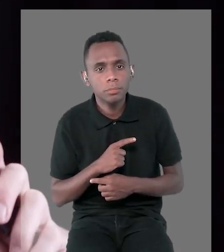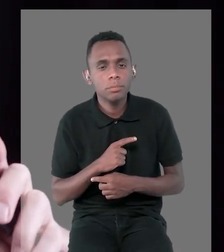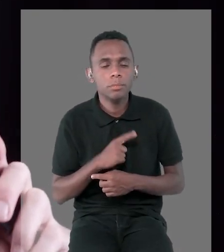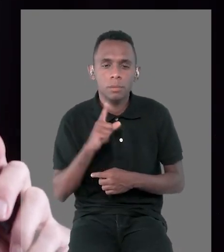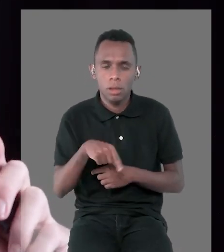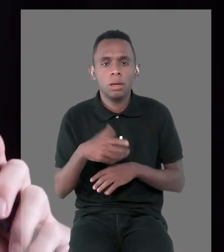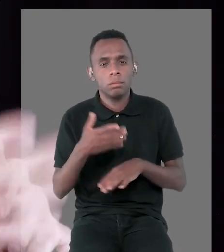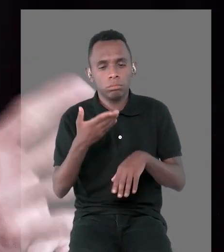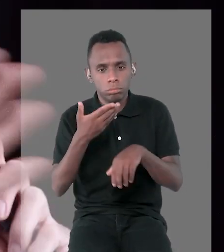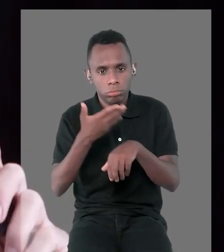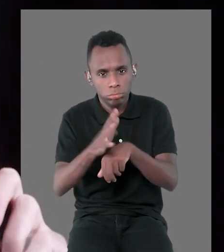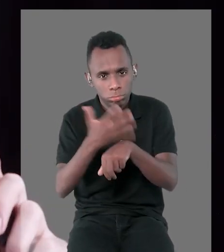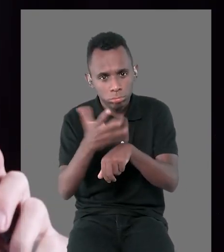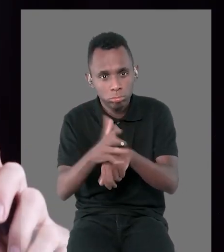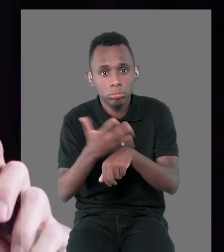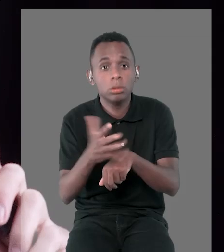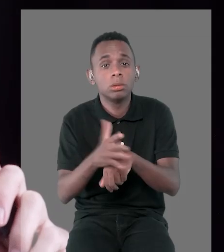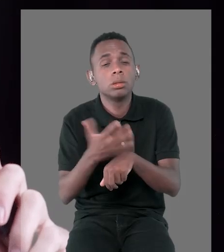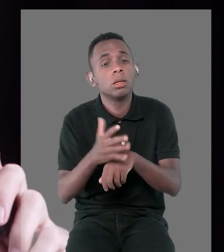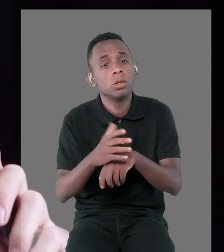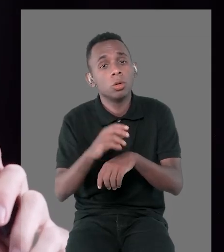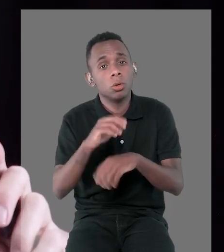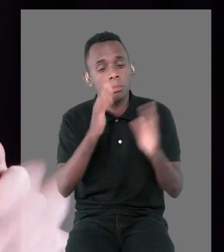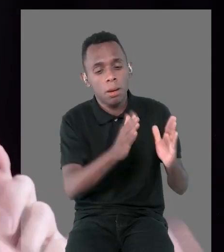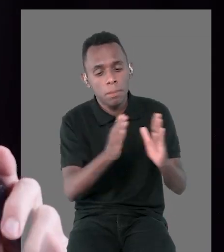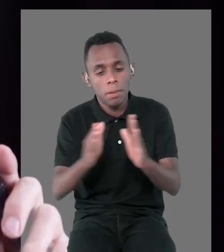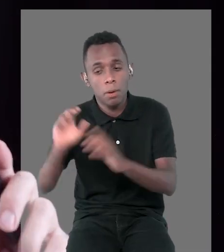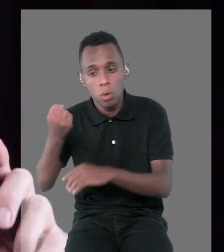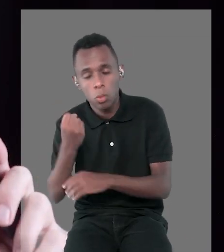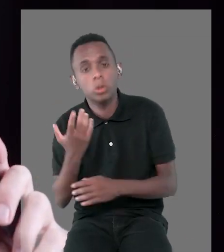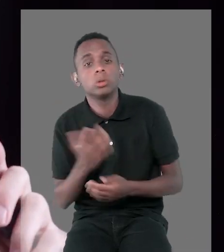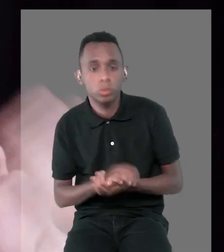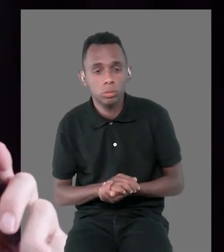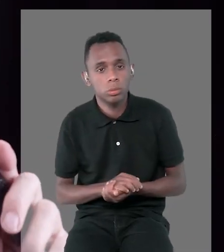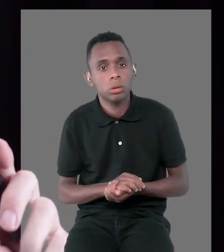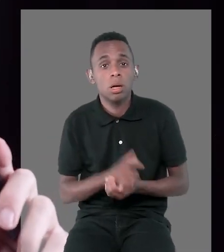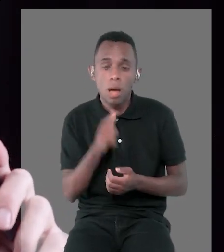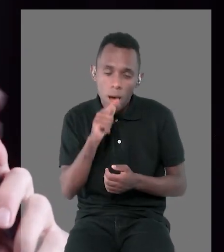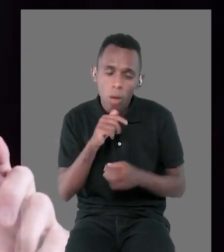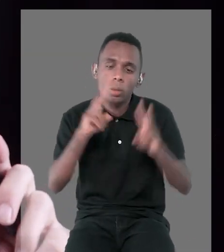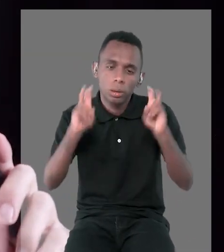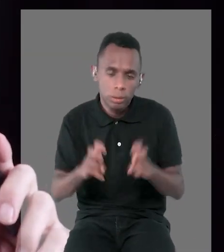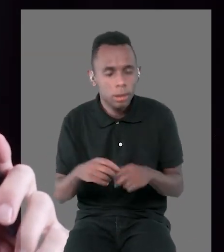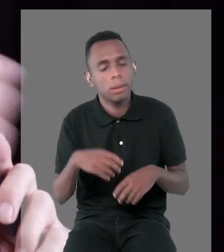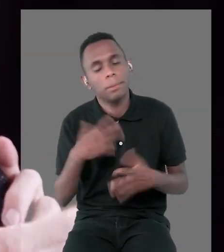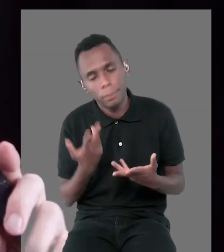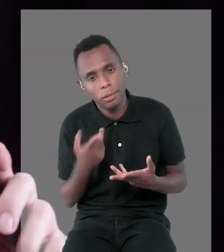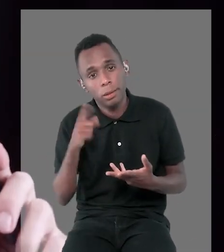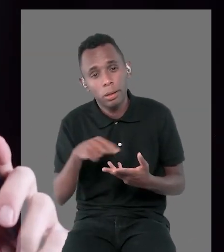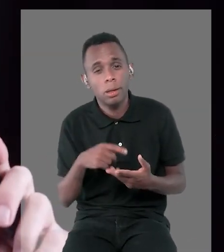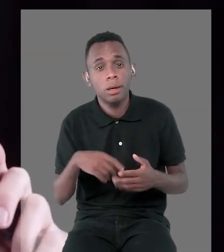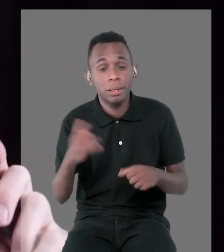modo de formação em 8 etapas, né? Então a questão da água tá muito abordada, e a gente tenta ser